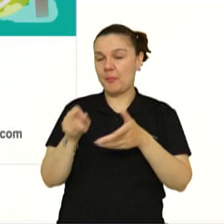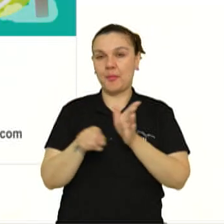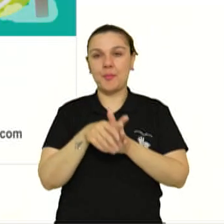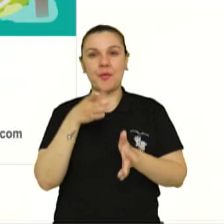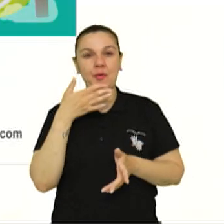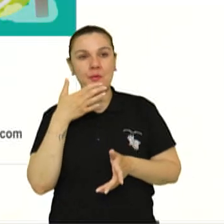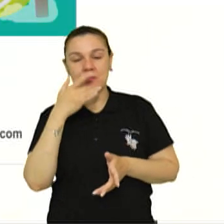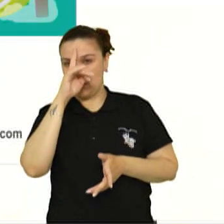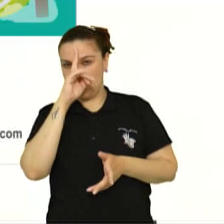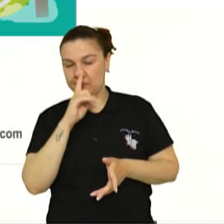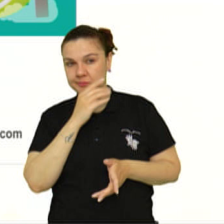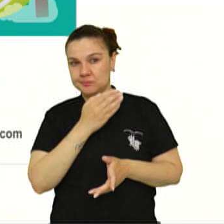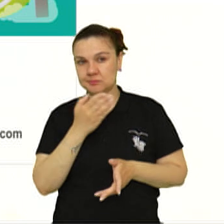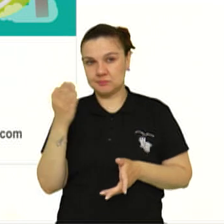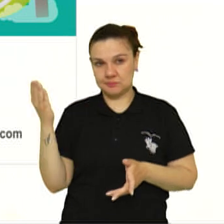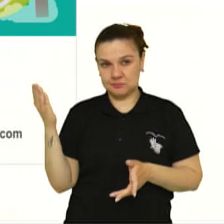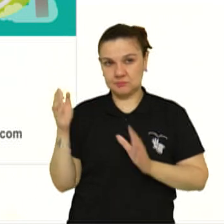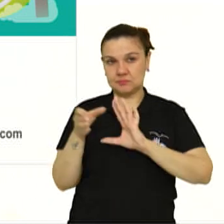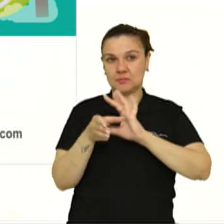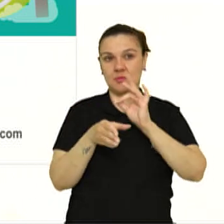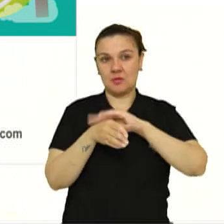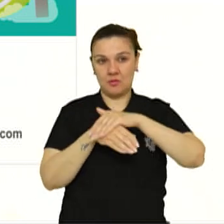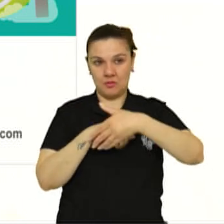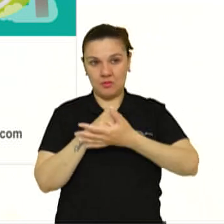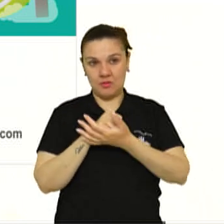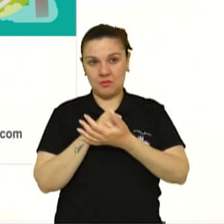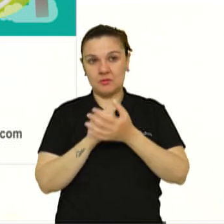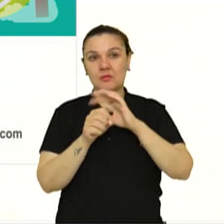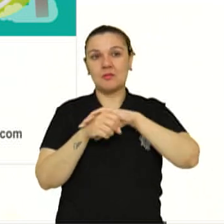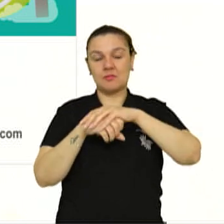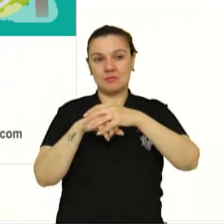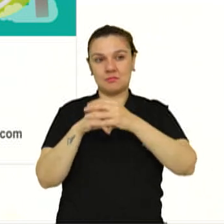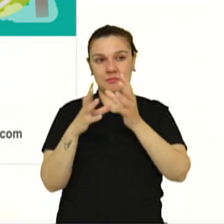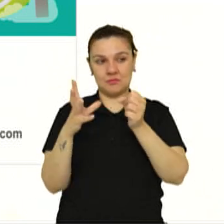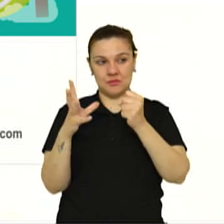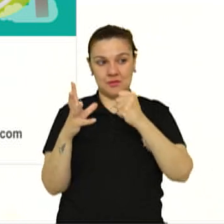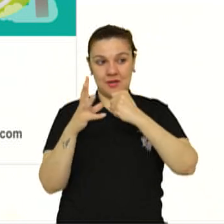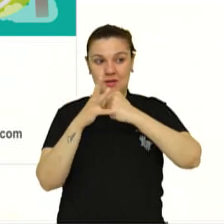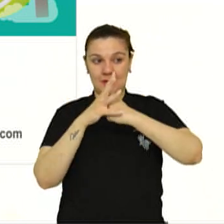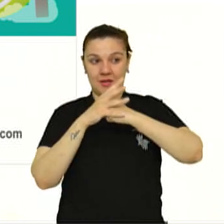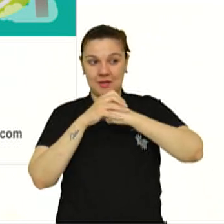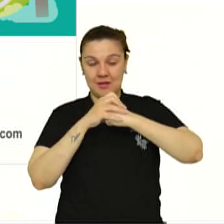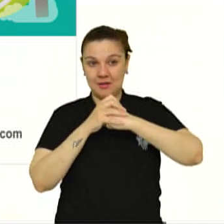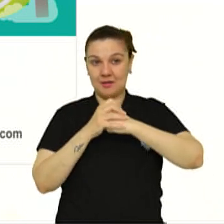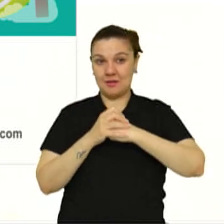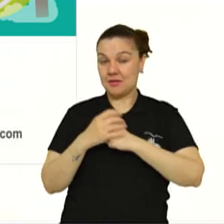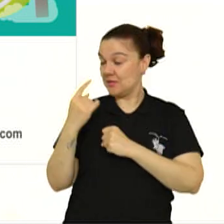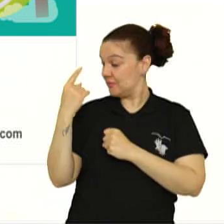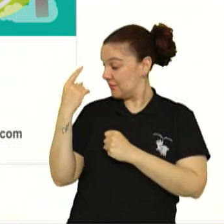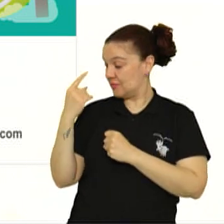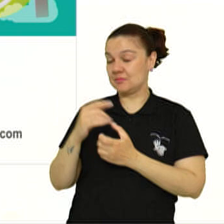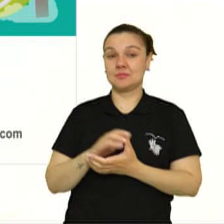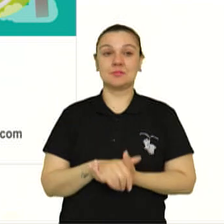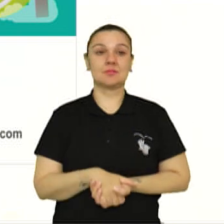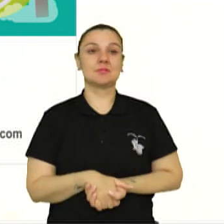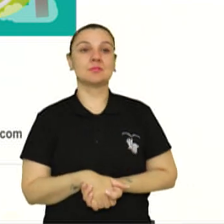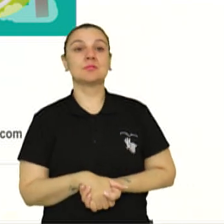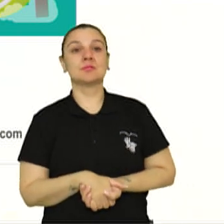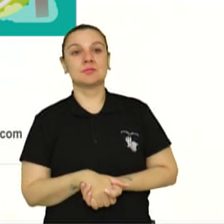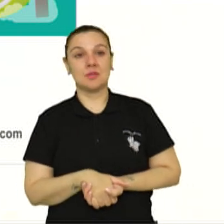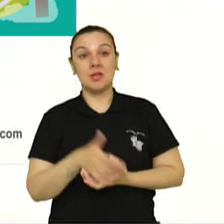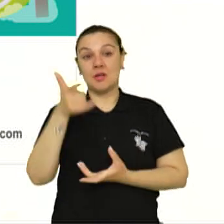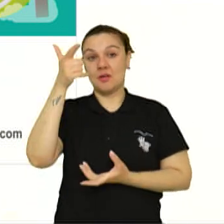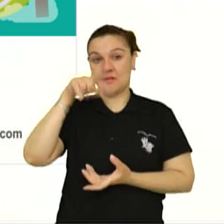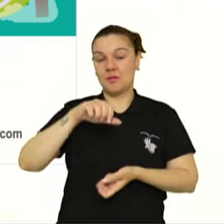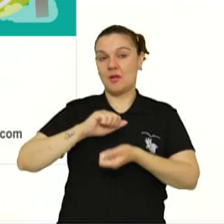aquela parte amarela, ele é passado cola e o feltro vem, uma máquina e encaixa esse feltro na bolinha aqui, ó, como nessa imagem. Aí